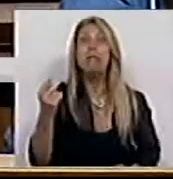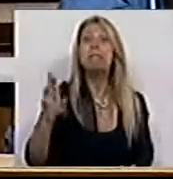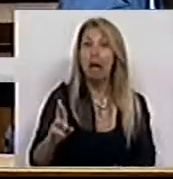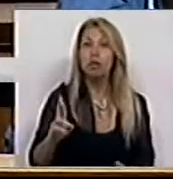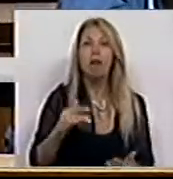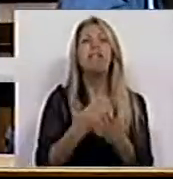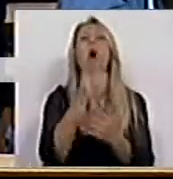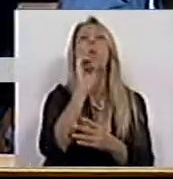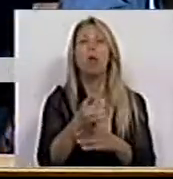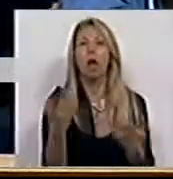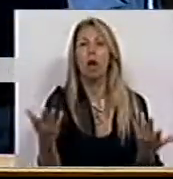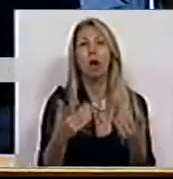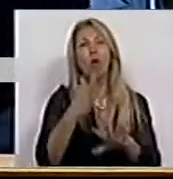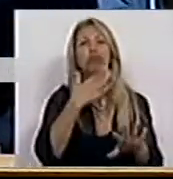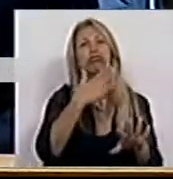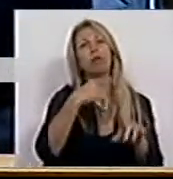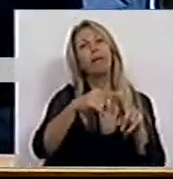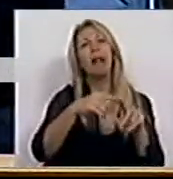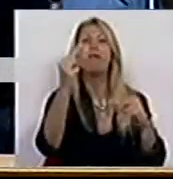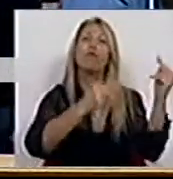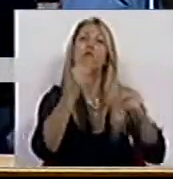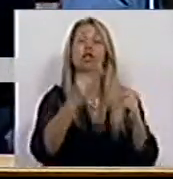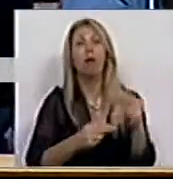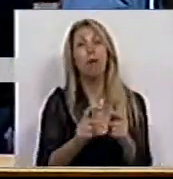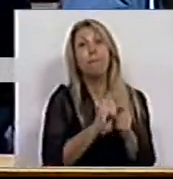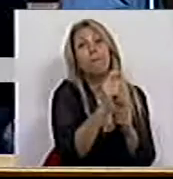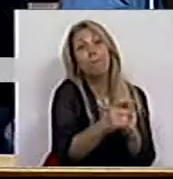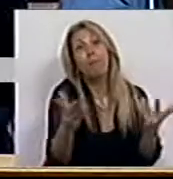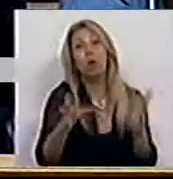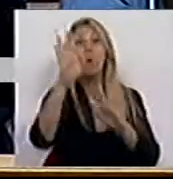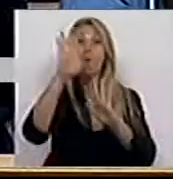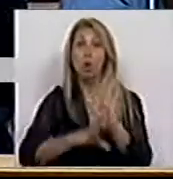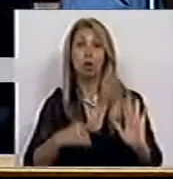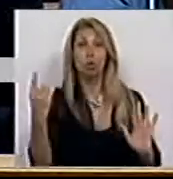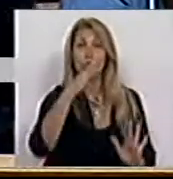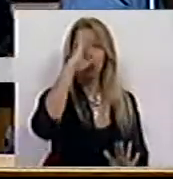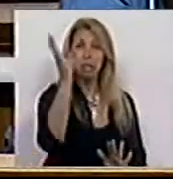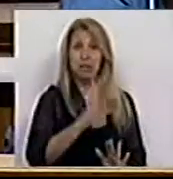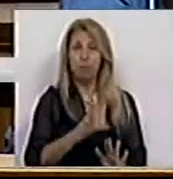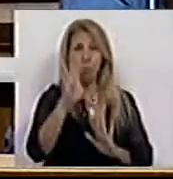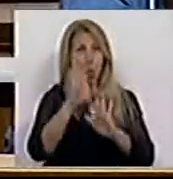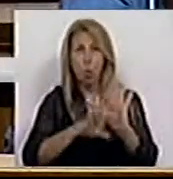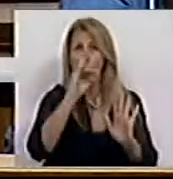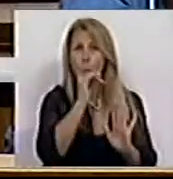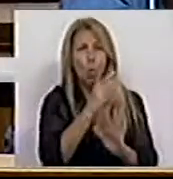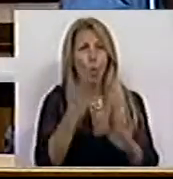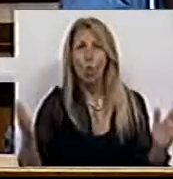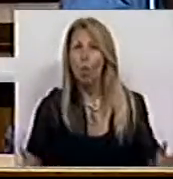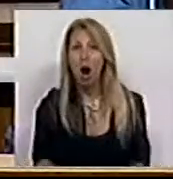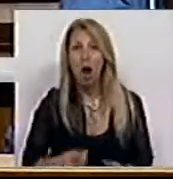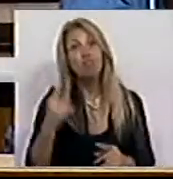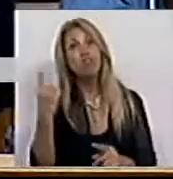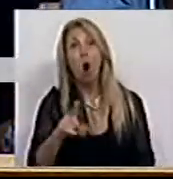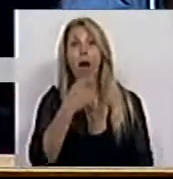num crédito fiscal a ser pago em condições que todos sabemos que não vão existir e só em 2016,